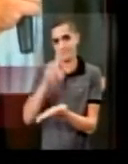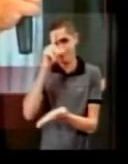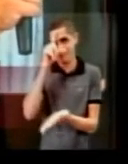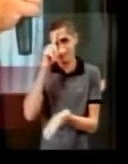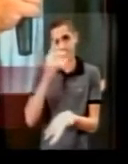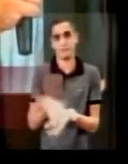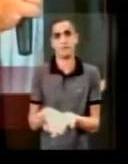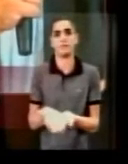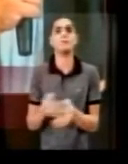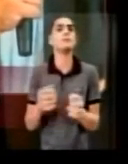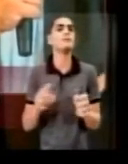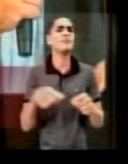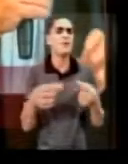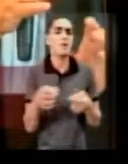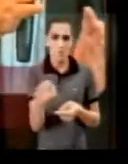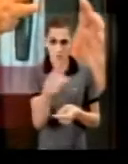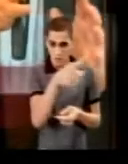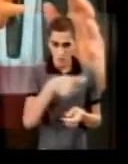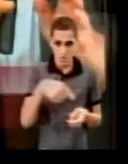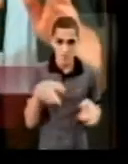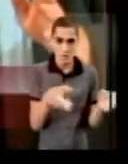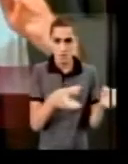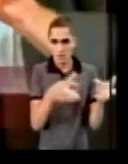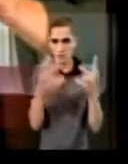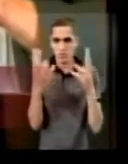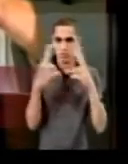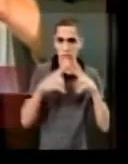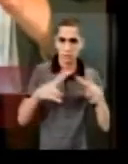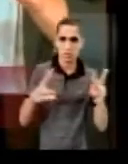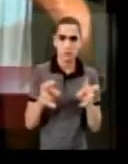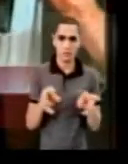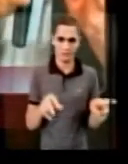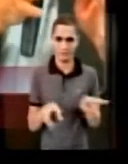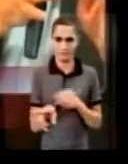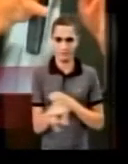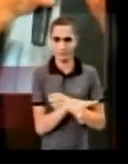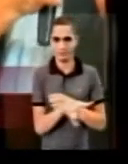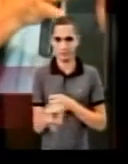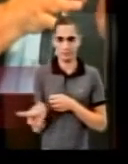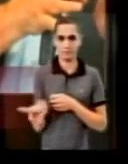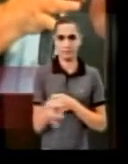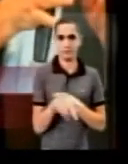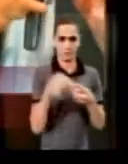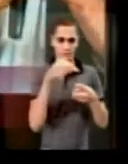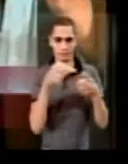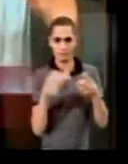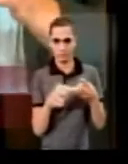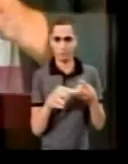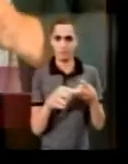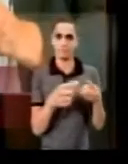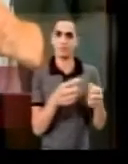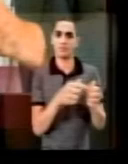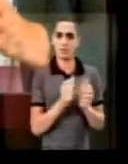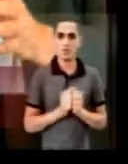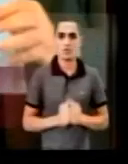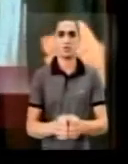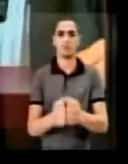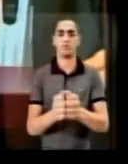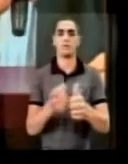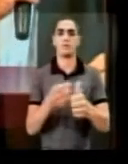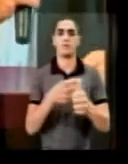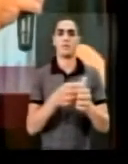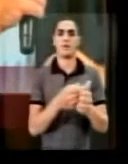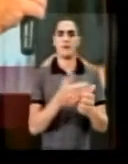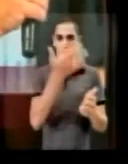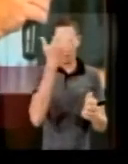Então, vocês notem que as duas coisas andam juntos. Primeiro leve, depois